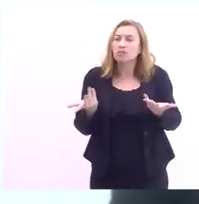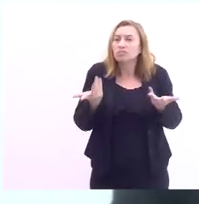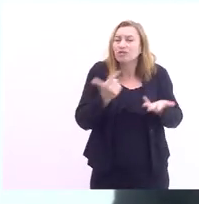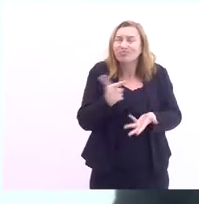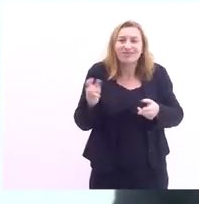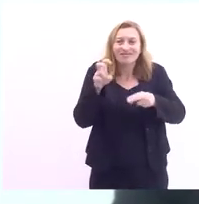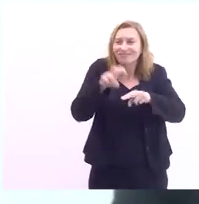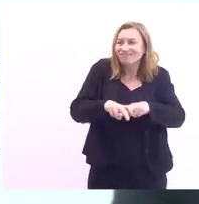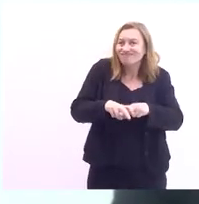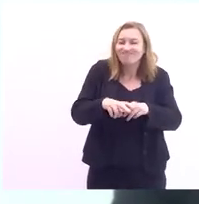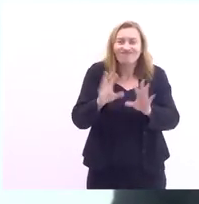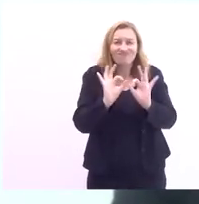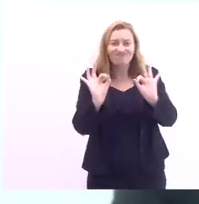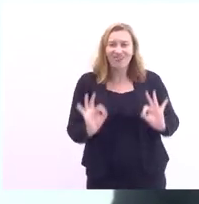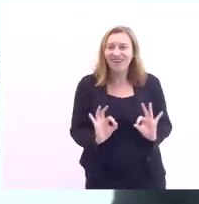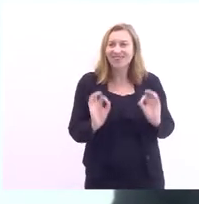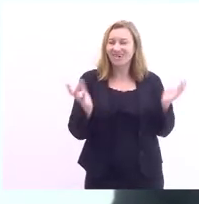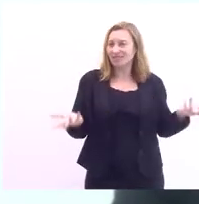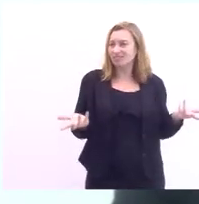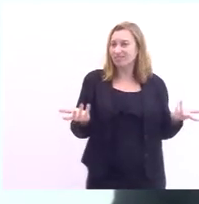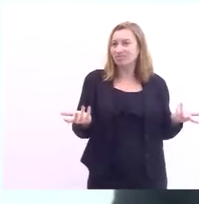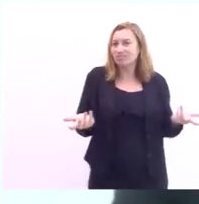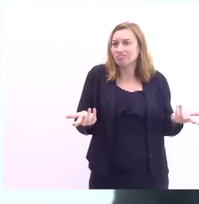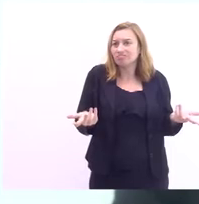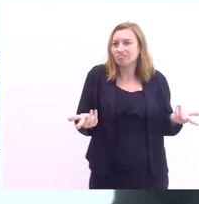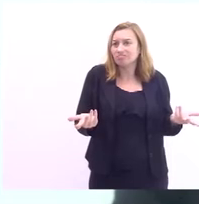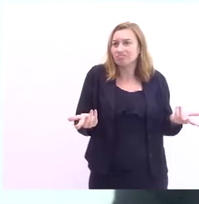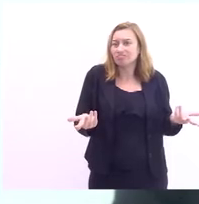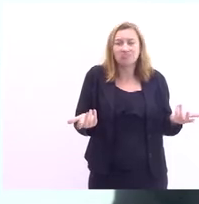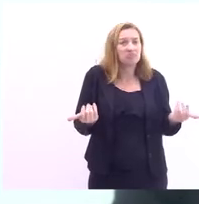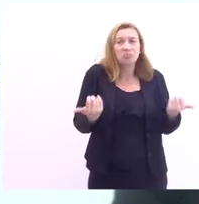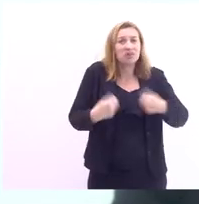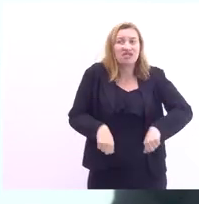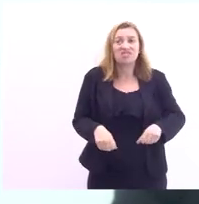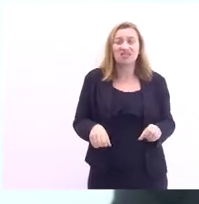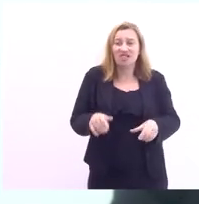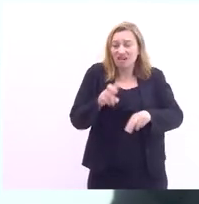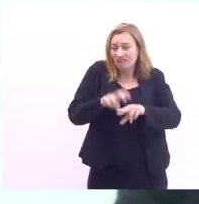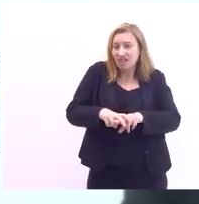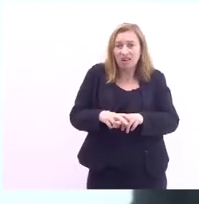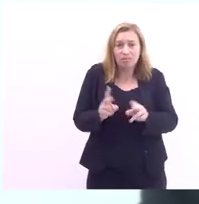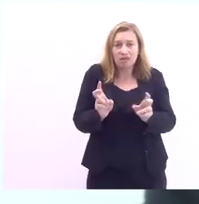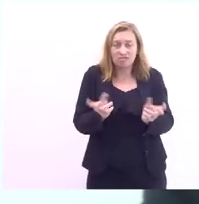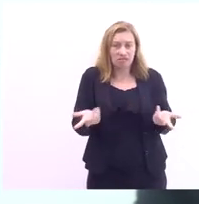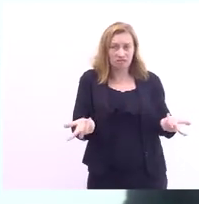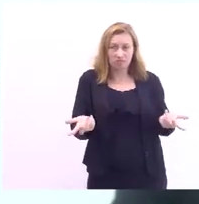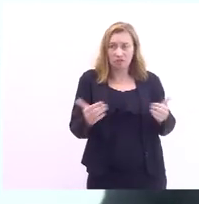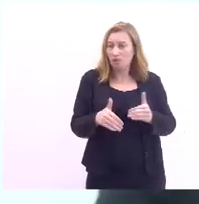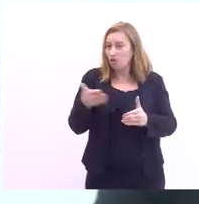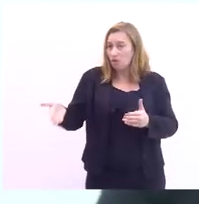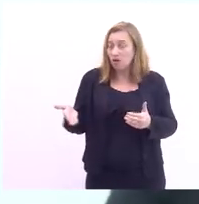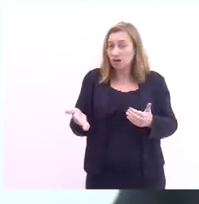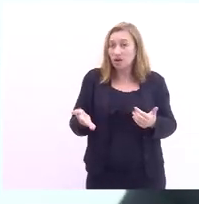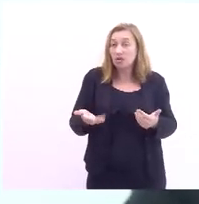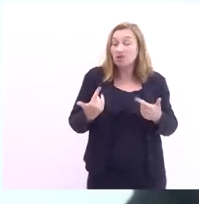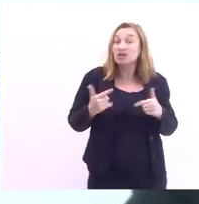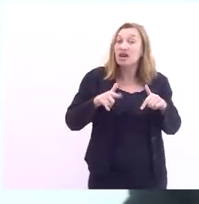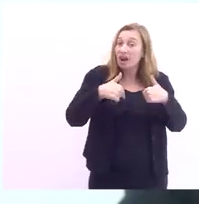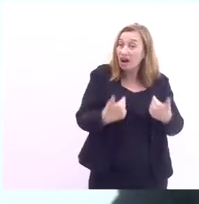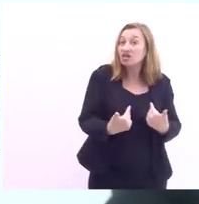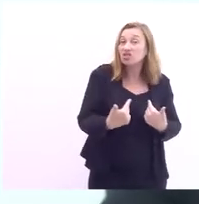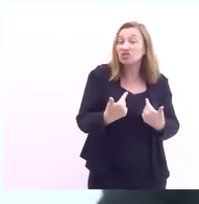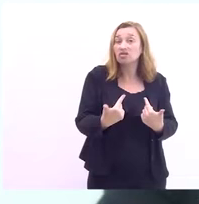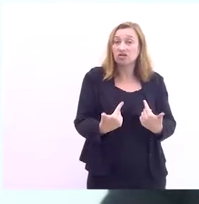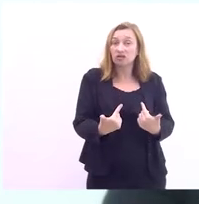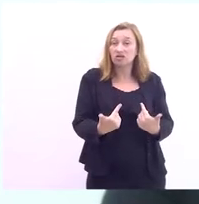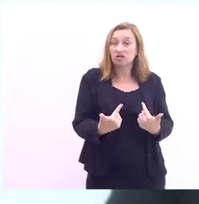sentar. Não tem que ter cadeira para sentar lá de fora. Fato você não discute, fato você enfrenta, e o fato é